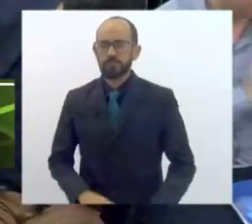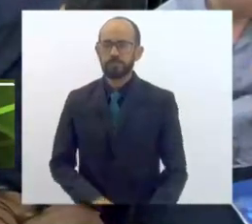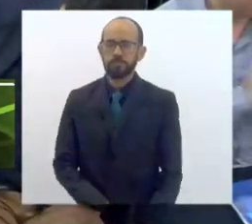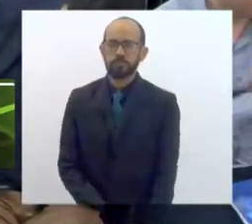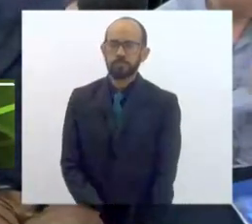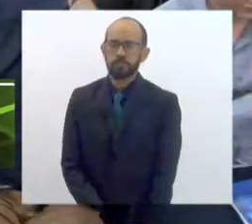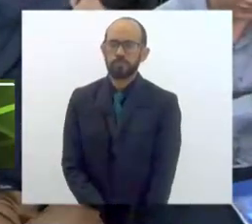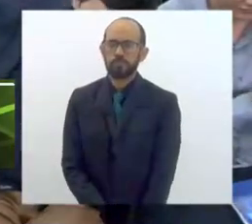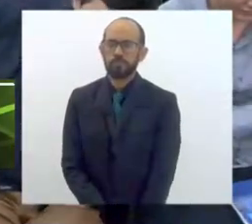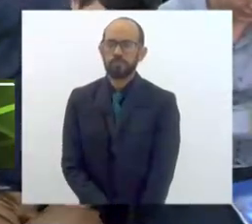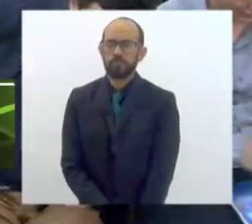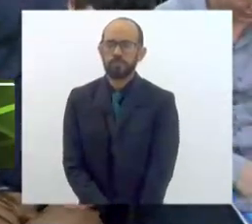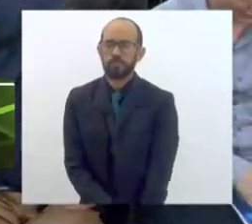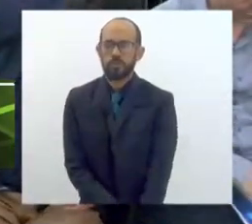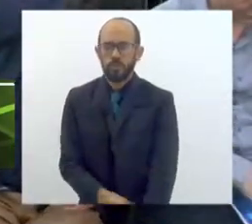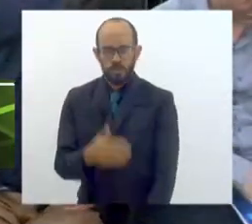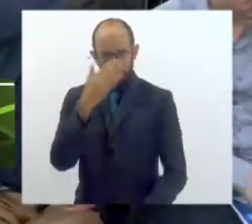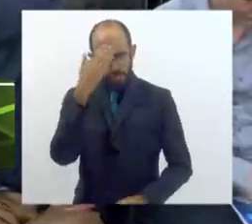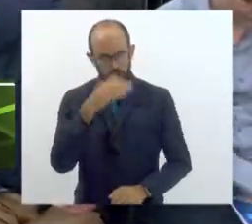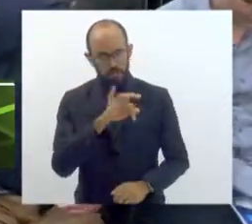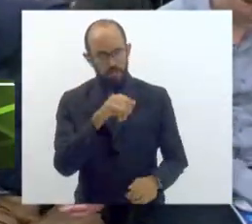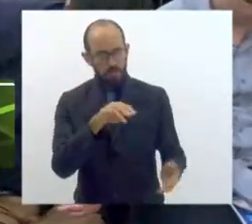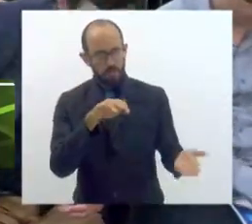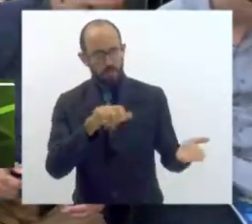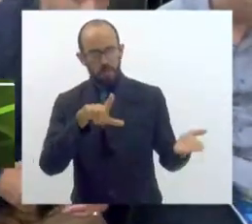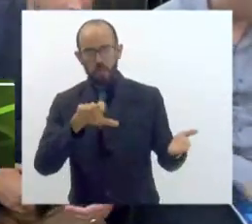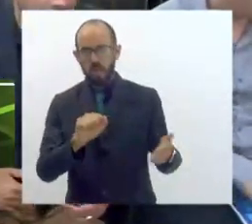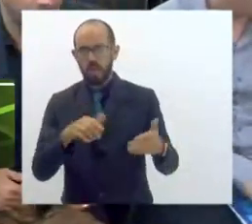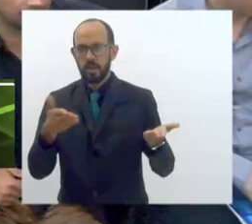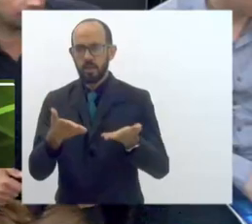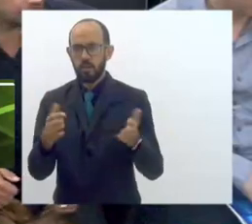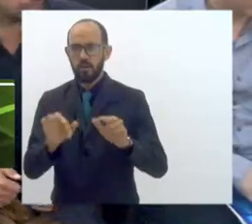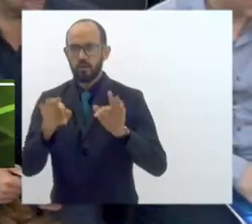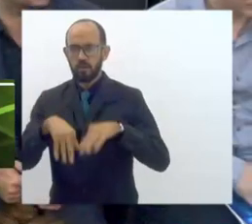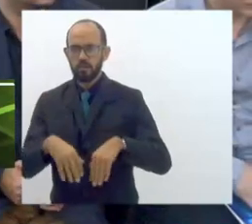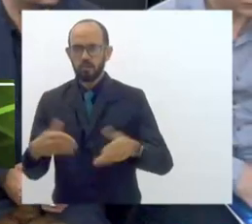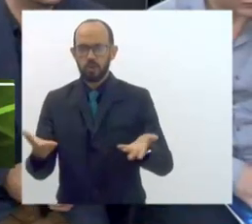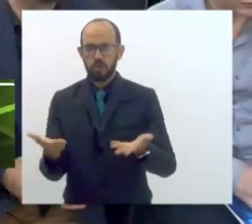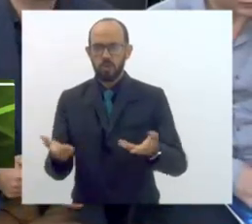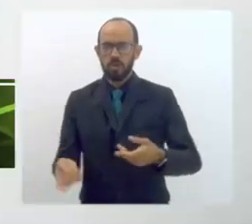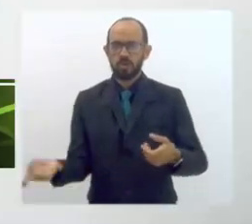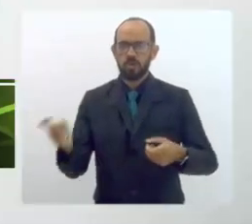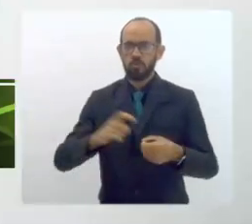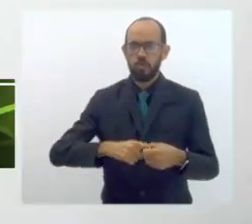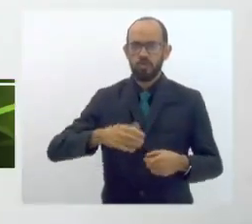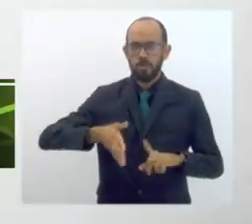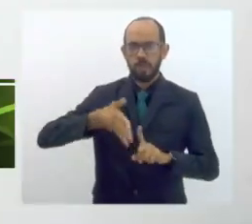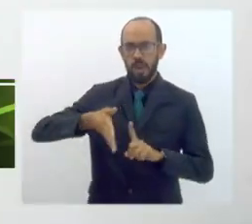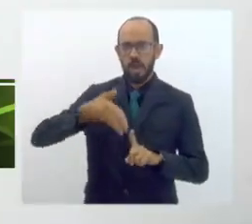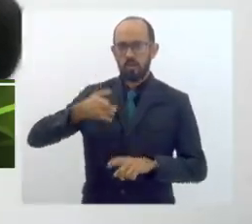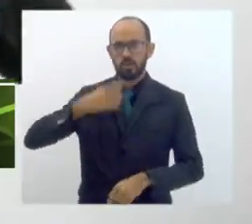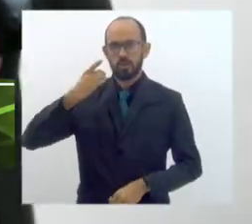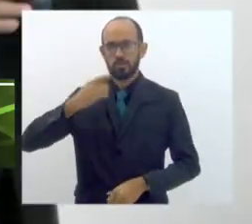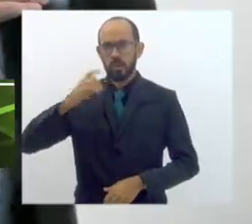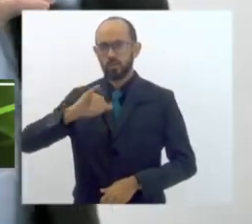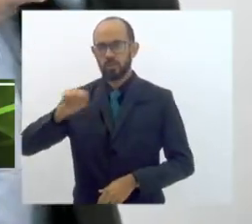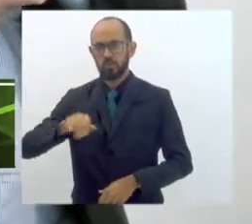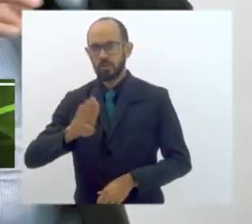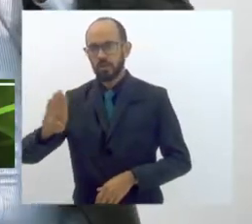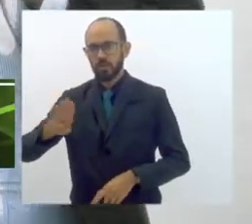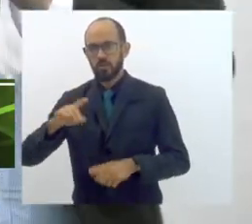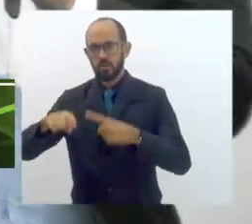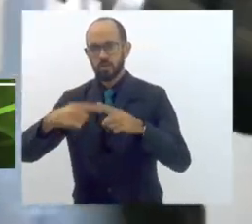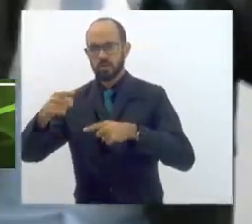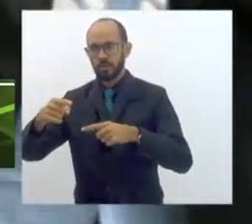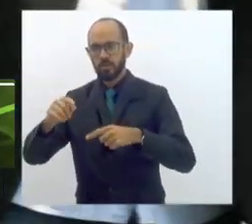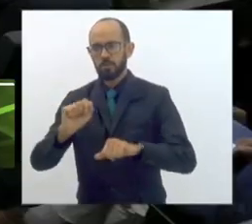Obrigado, Camila, secretária executiva do Consórcio Sul, fechando. Passo a palavra agora para o fechamento ao deputado Jair Bittencourt e, logo